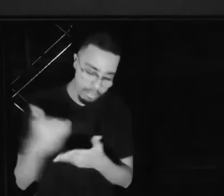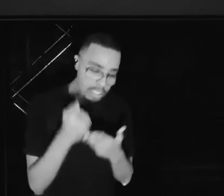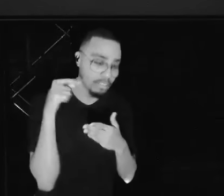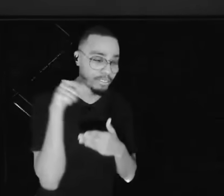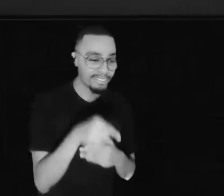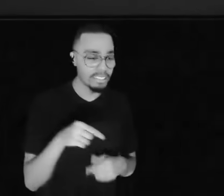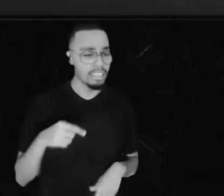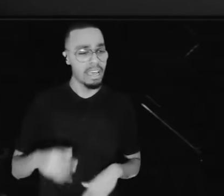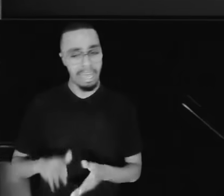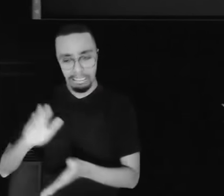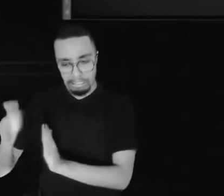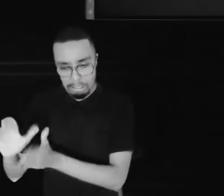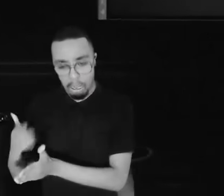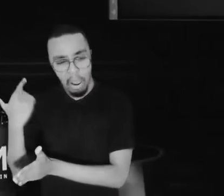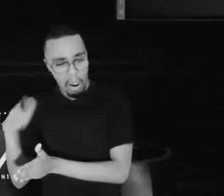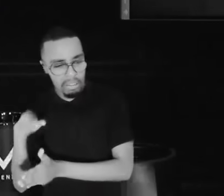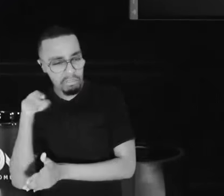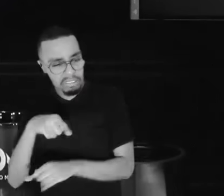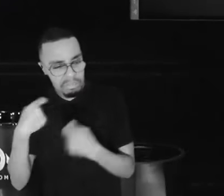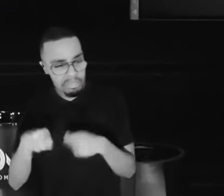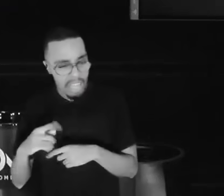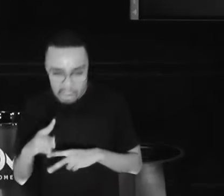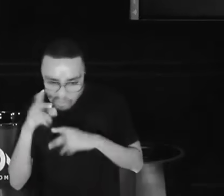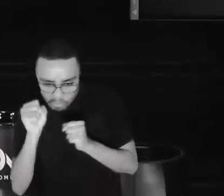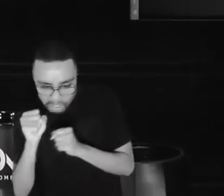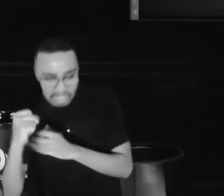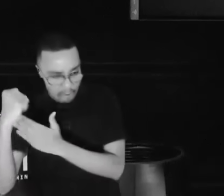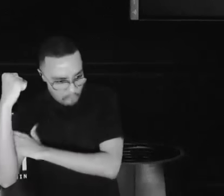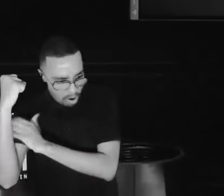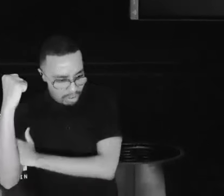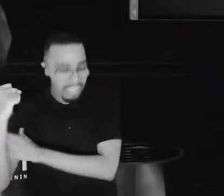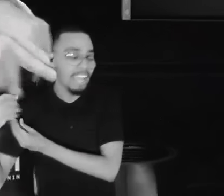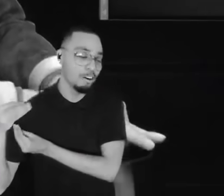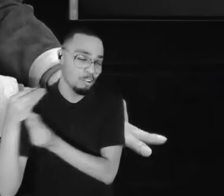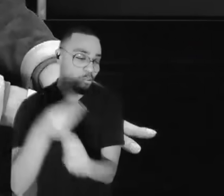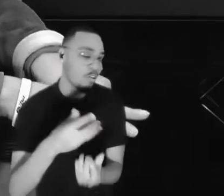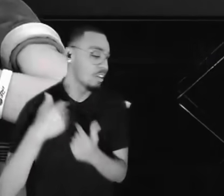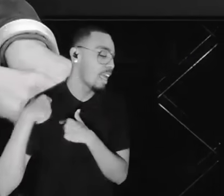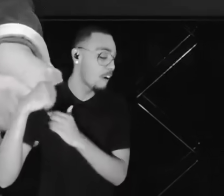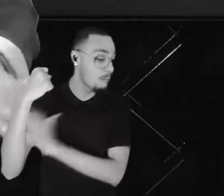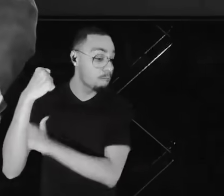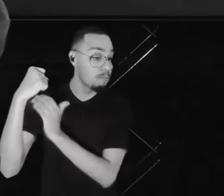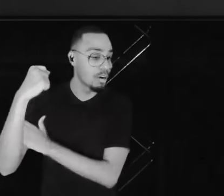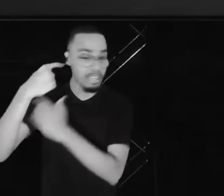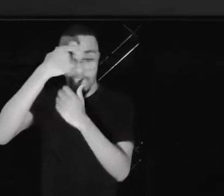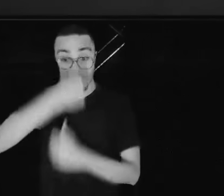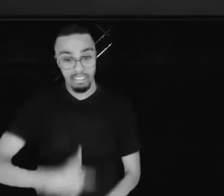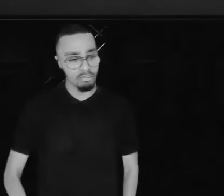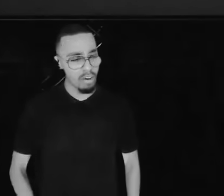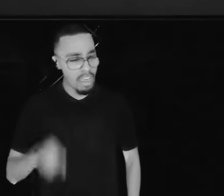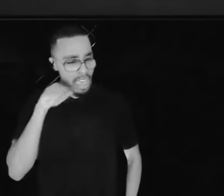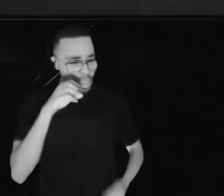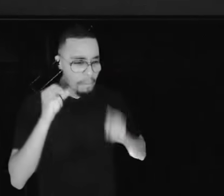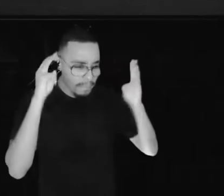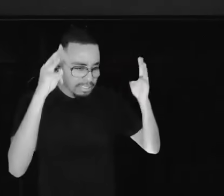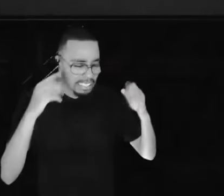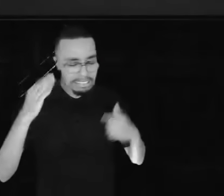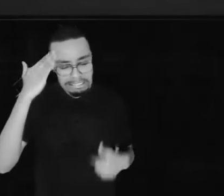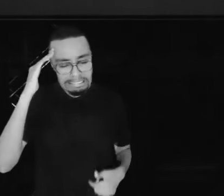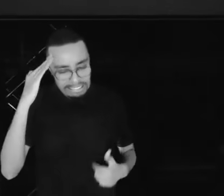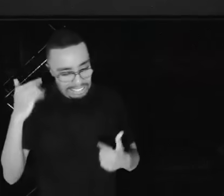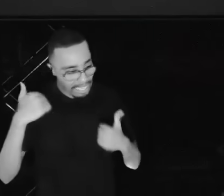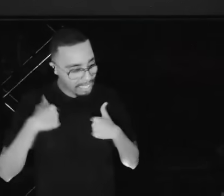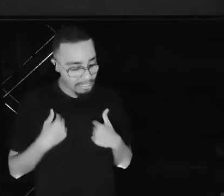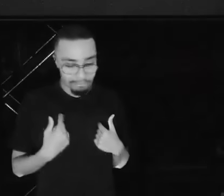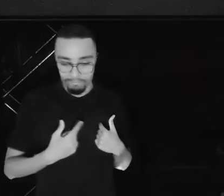de força, eu serei a sua força. Nessa etapa da sua vida você precisa de ânimo, eu serei o seu ânimo. Ei, Moisés, entenda uma coisa, eu